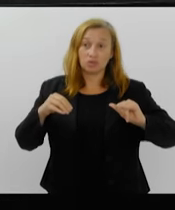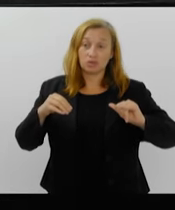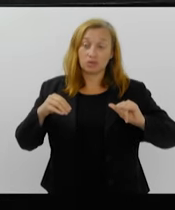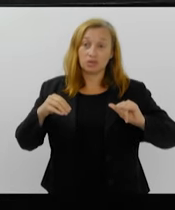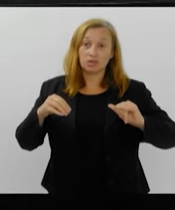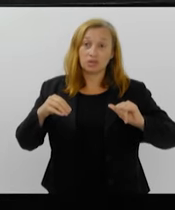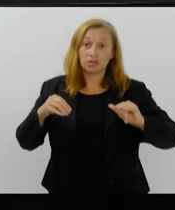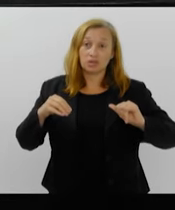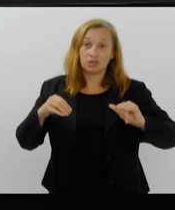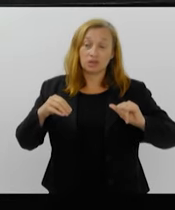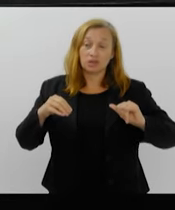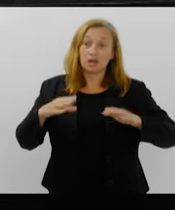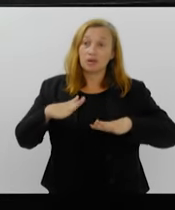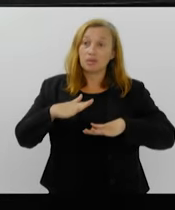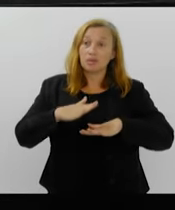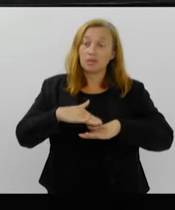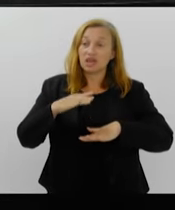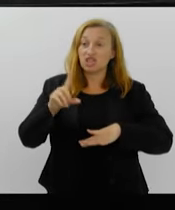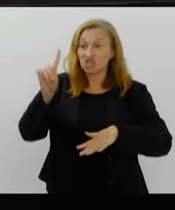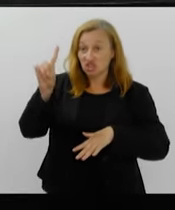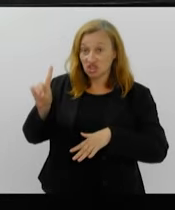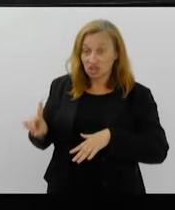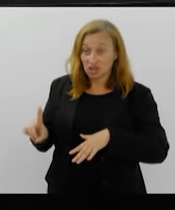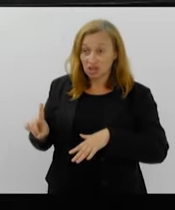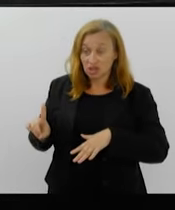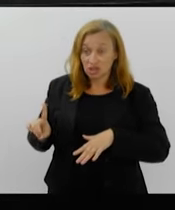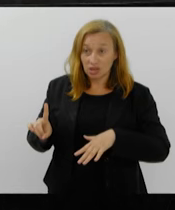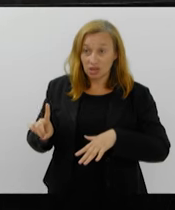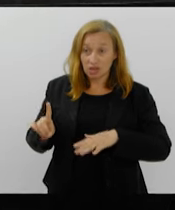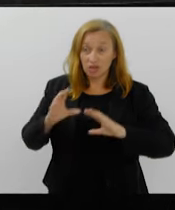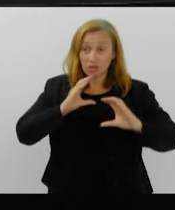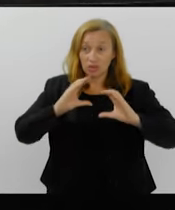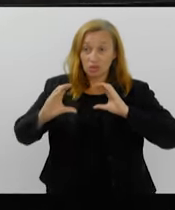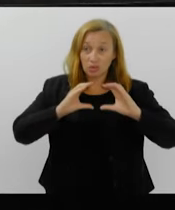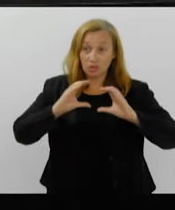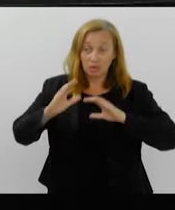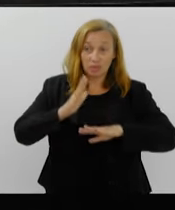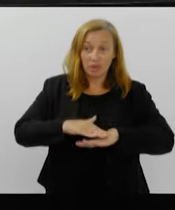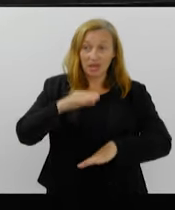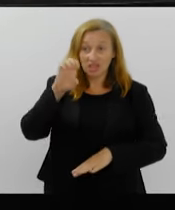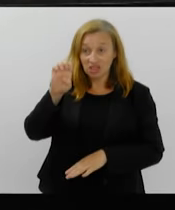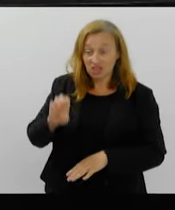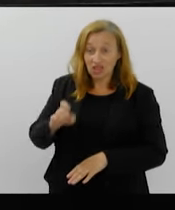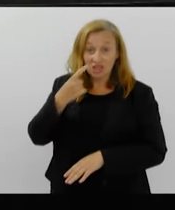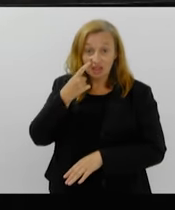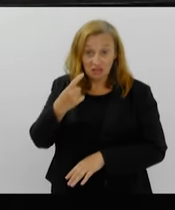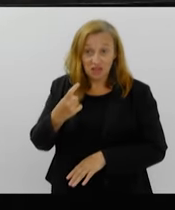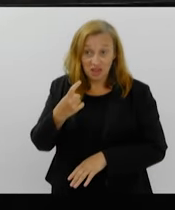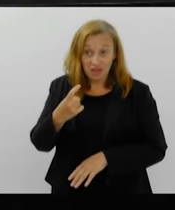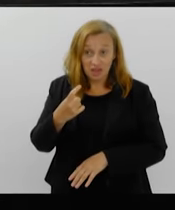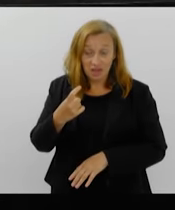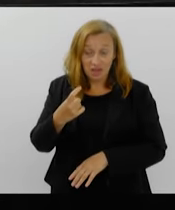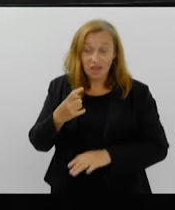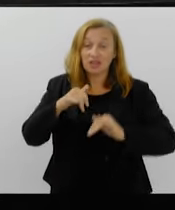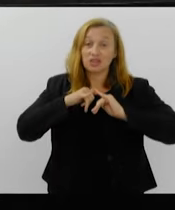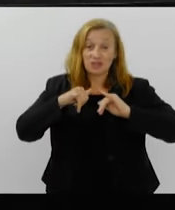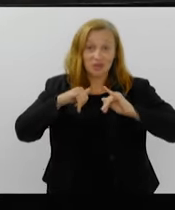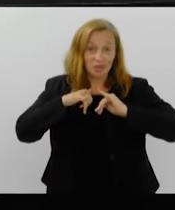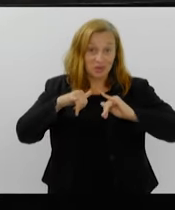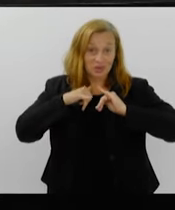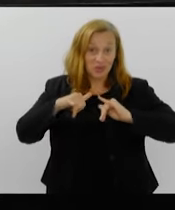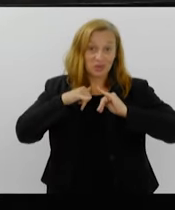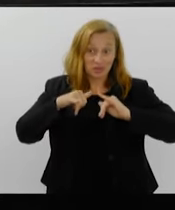daquela da mais de direita do meio de comunicação mais de esquerda que mais se vê são as